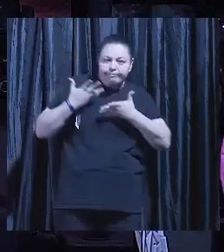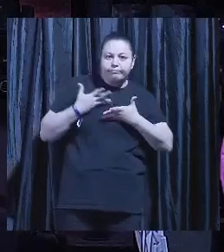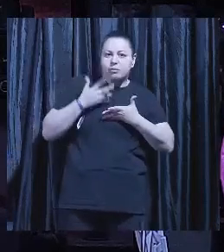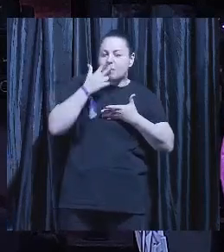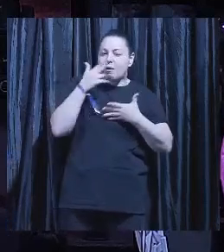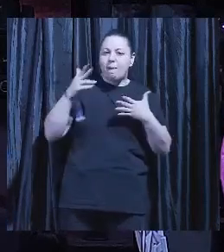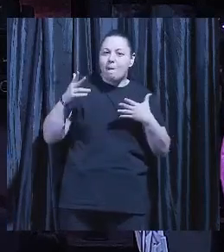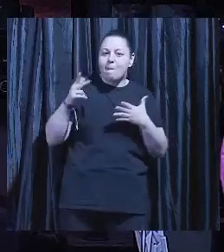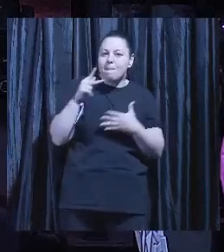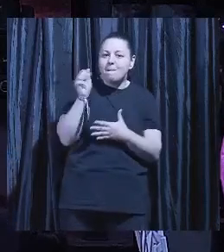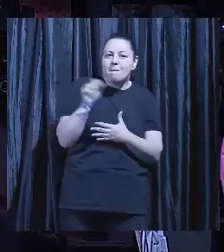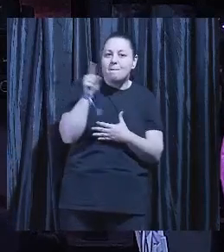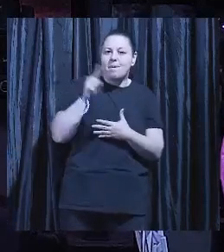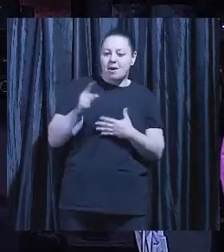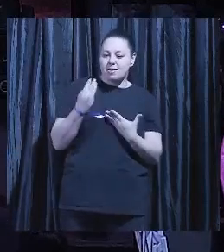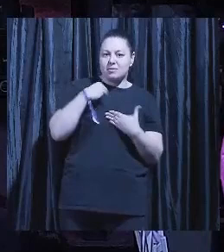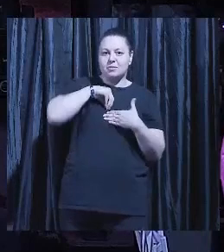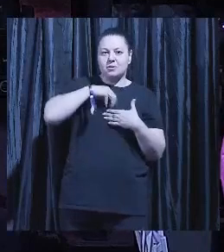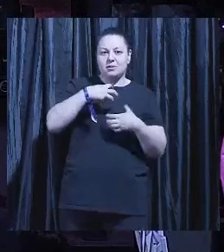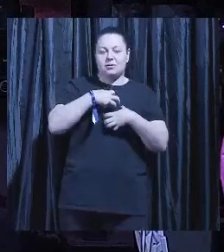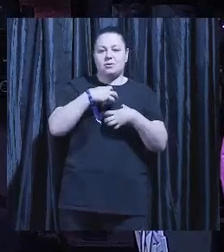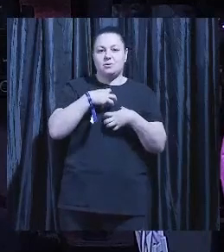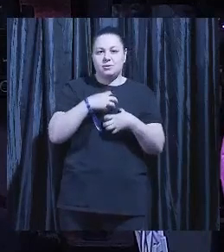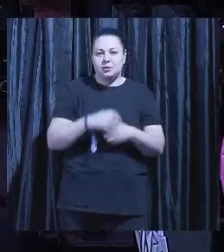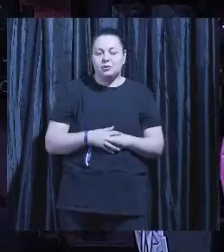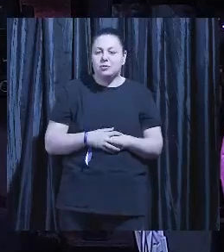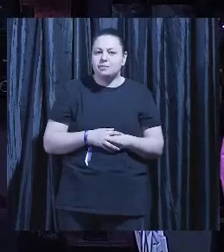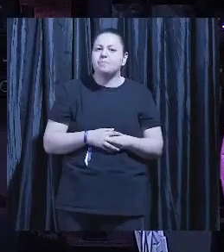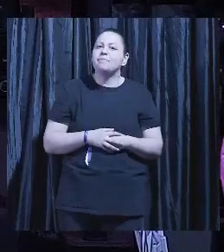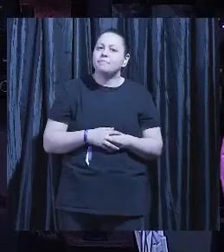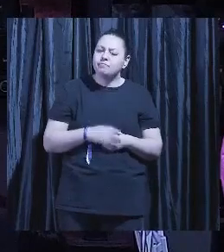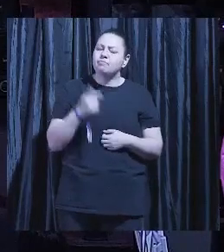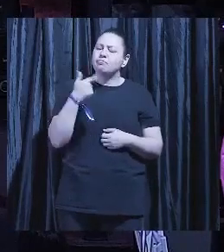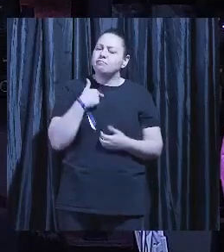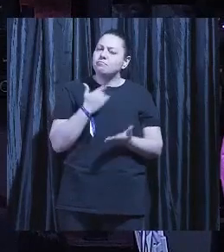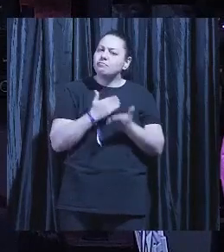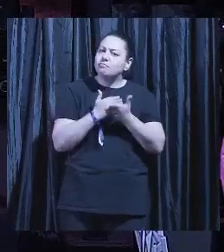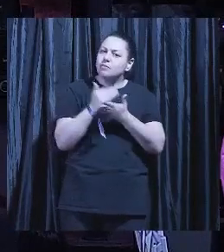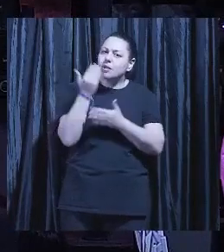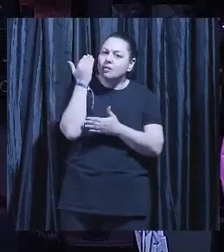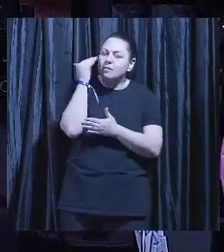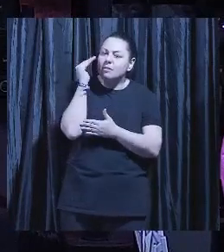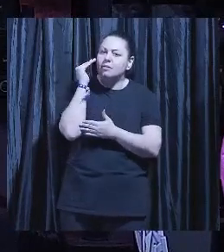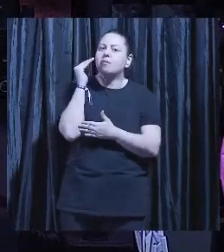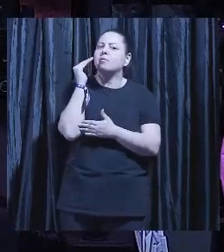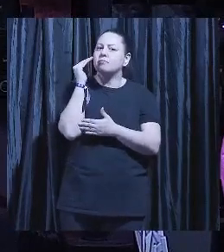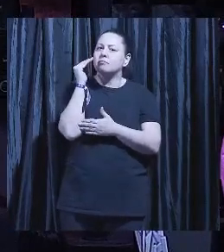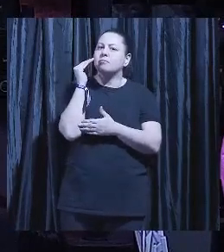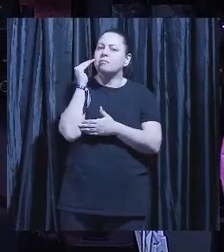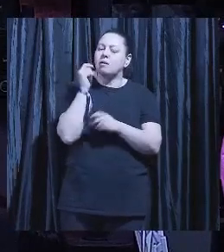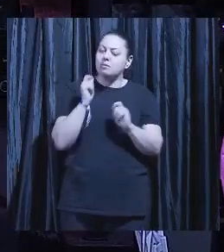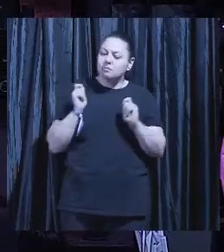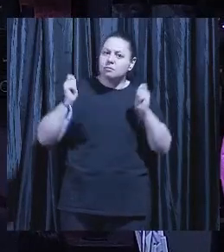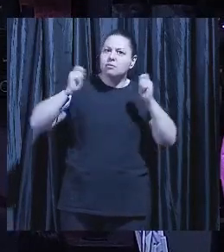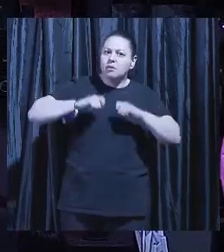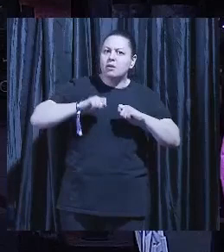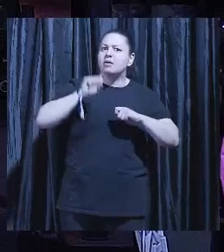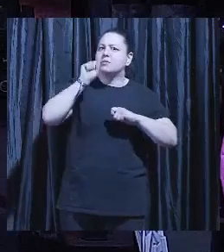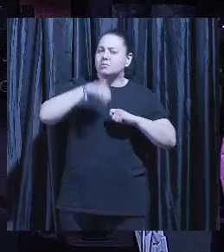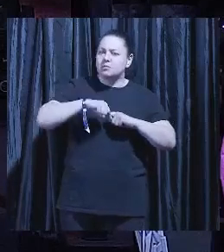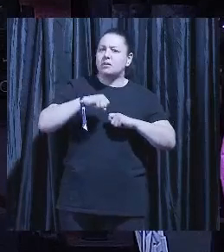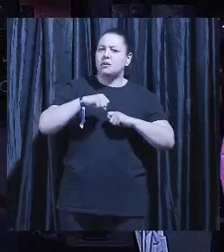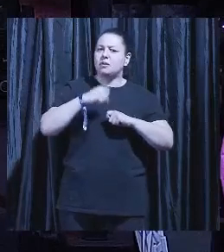dentro de mim. E aí eu comecei a entender que eu podia fazer perguntas para